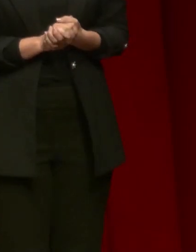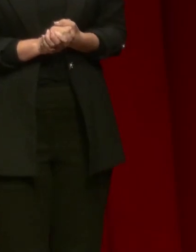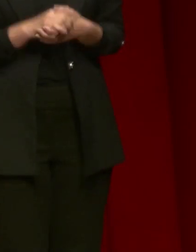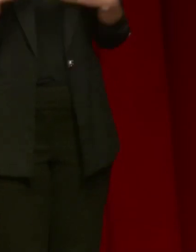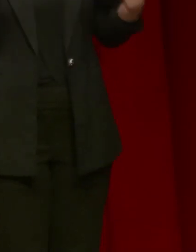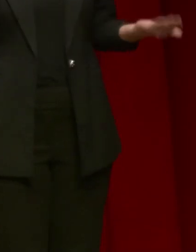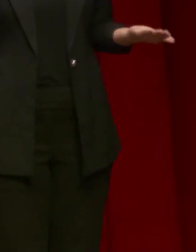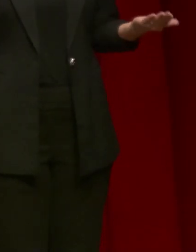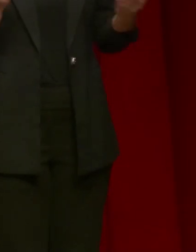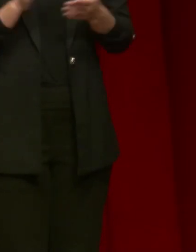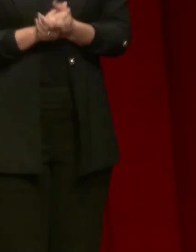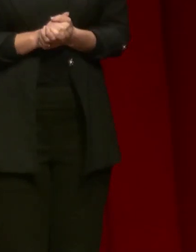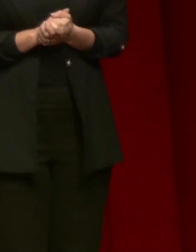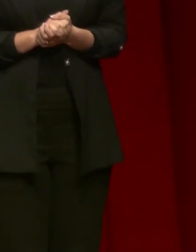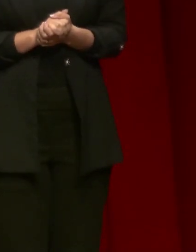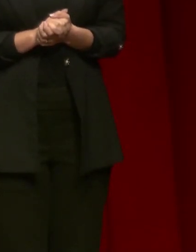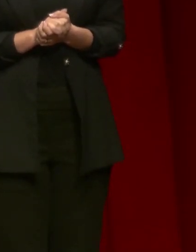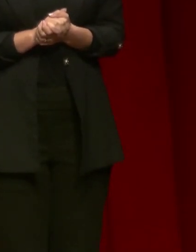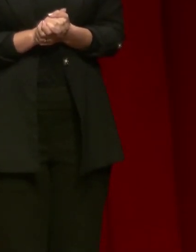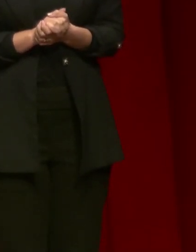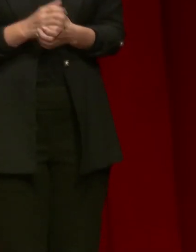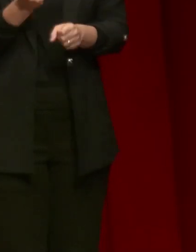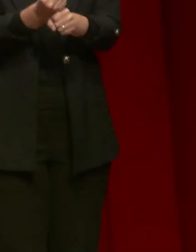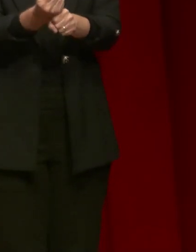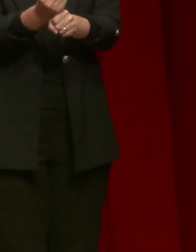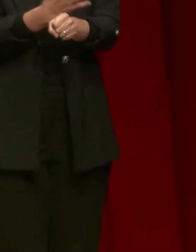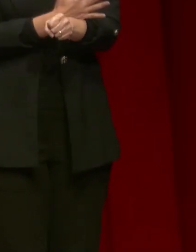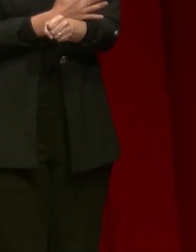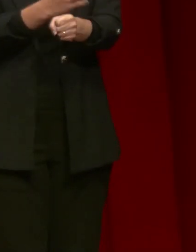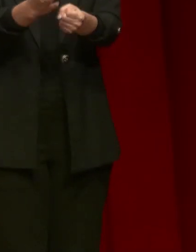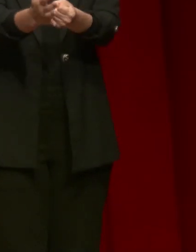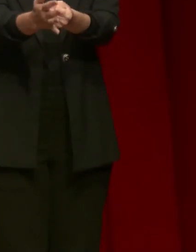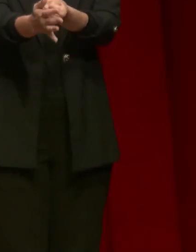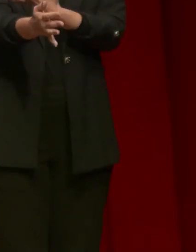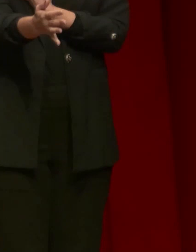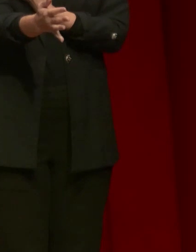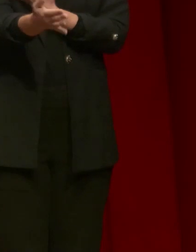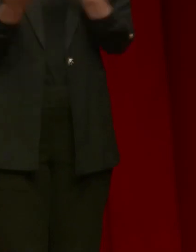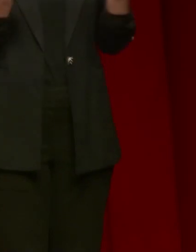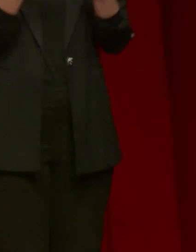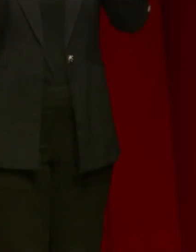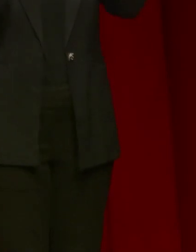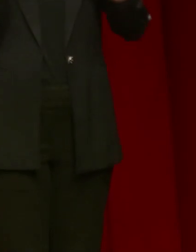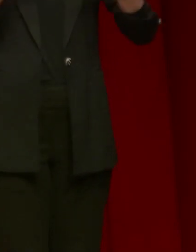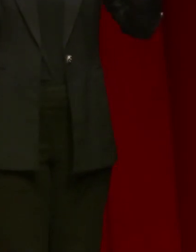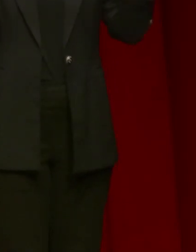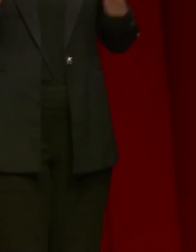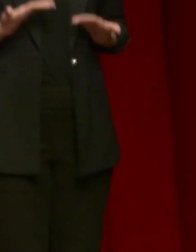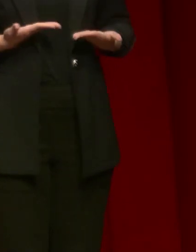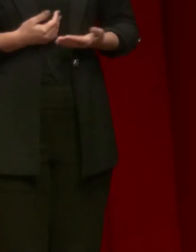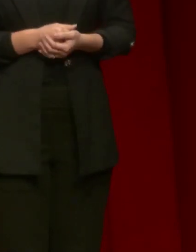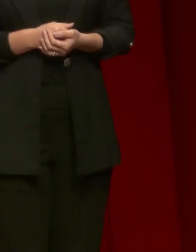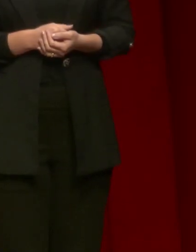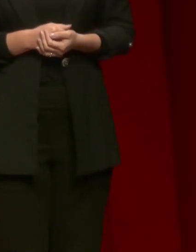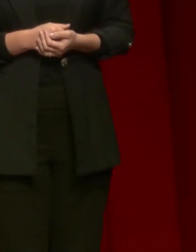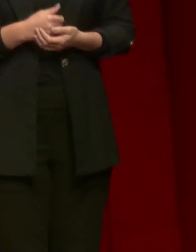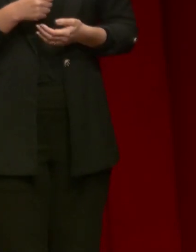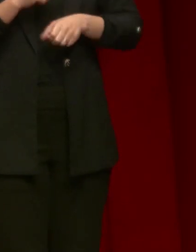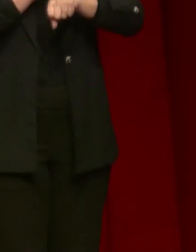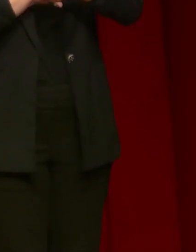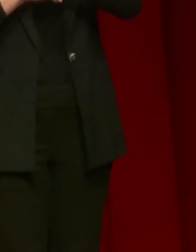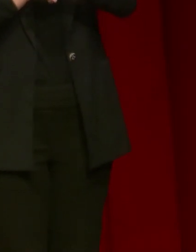Bom, eu estou muito emocionada. Vou fazer minha autodescrição, tá? Tenho a pele